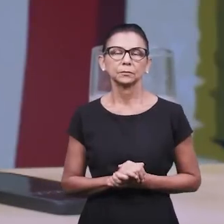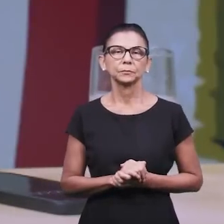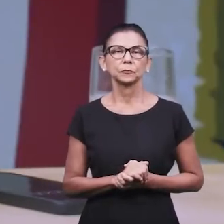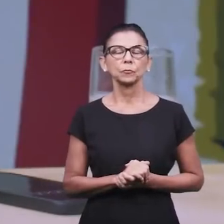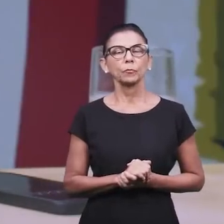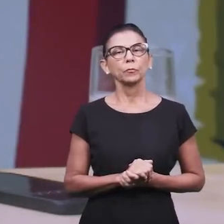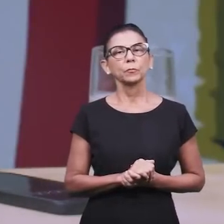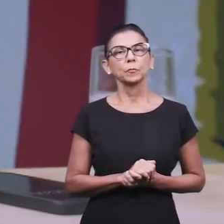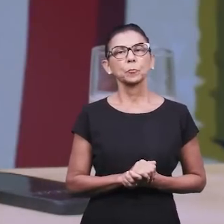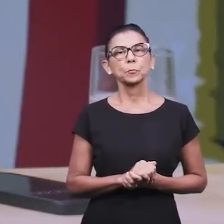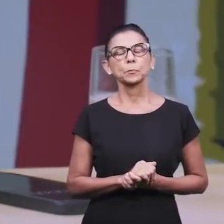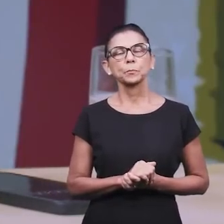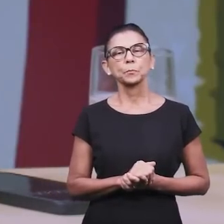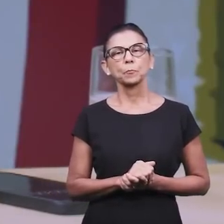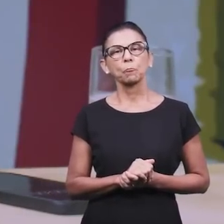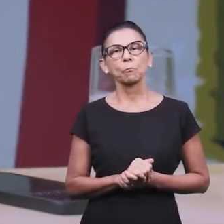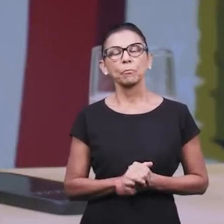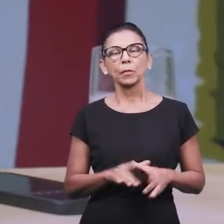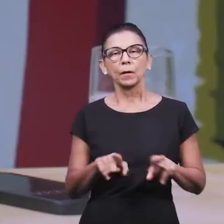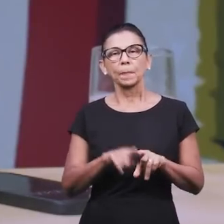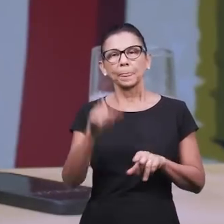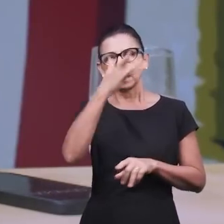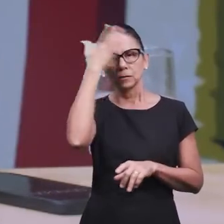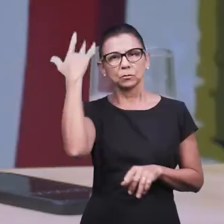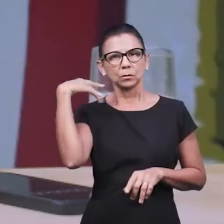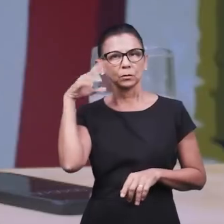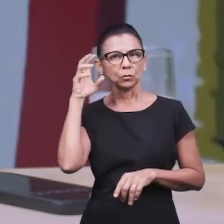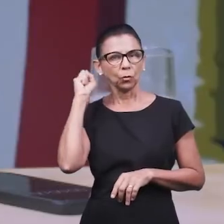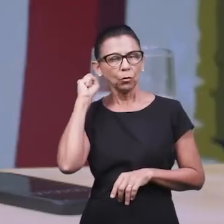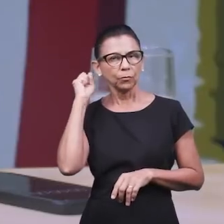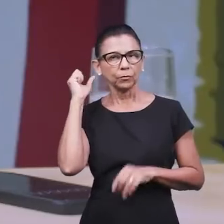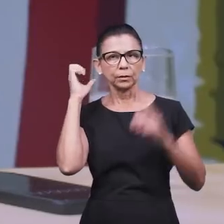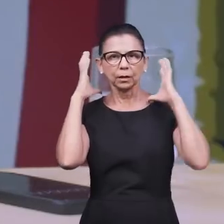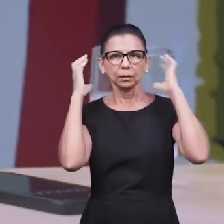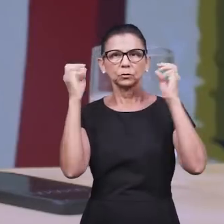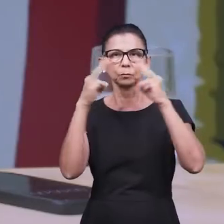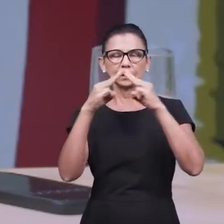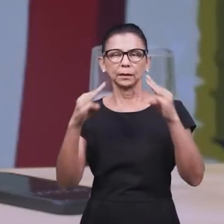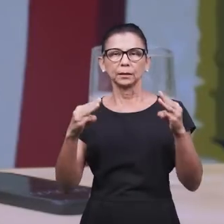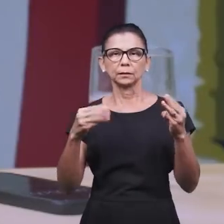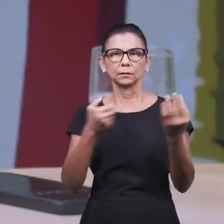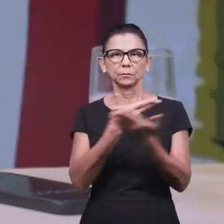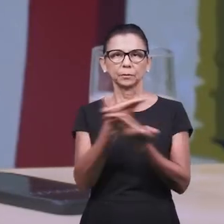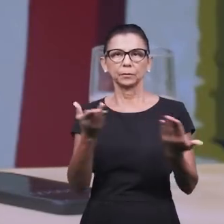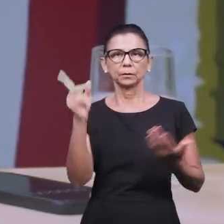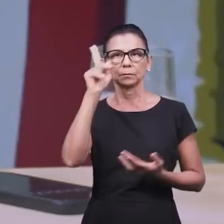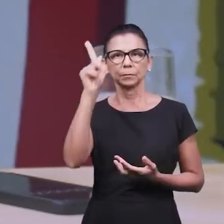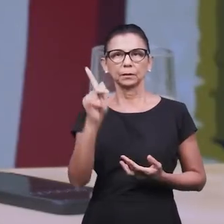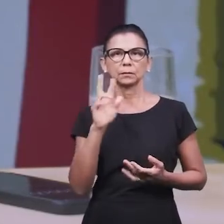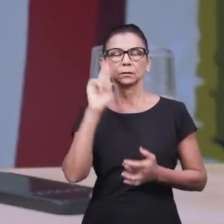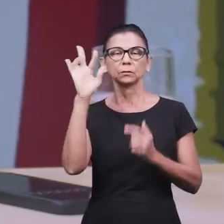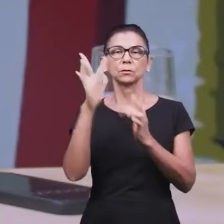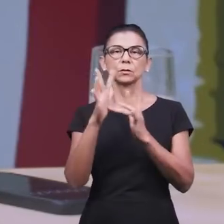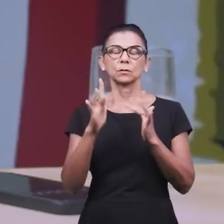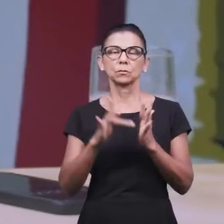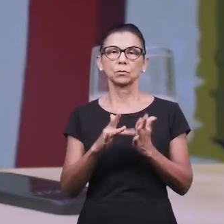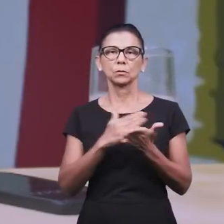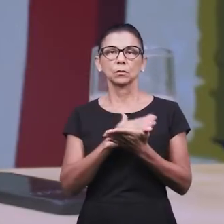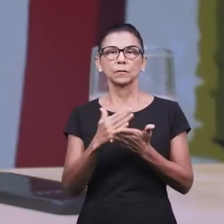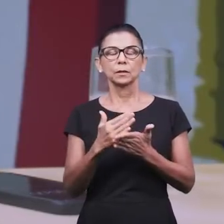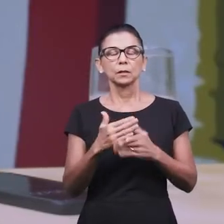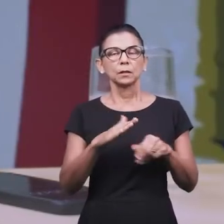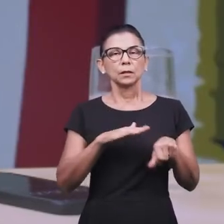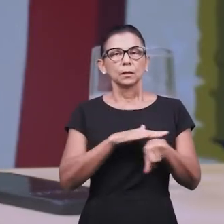por essas mídias e vocês que nos ouvem agora pela Rádio Manaim com a paz do Senhor Jesus. Nós estamos começando mais uma edição do